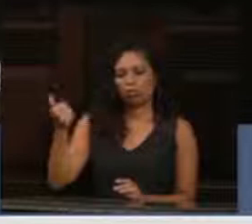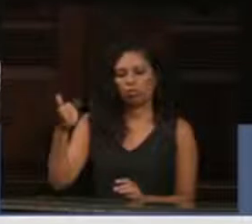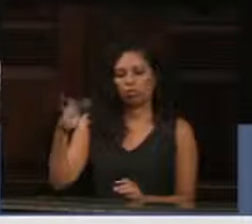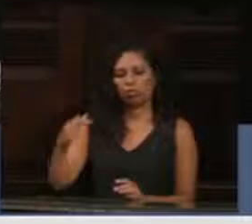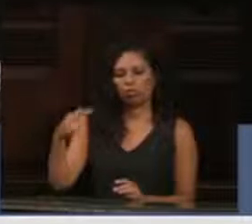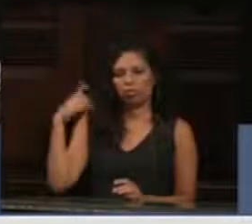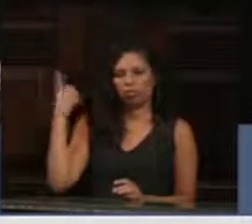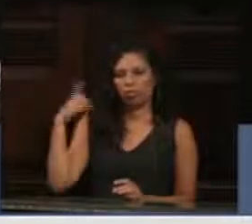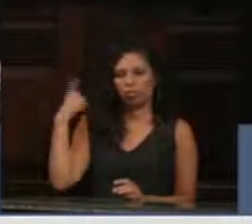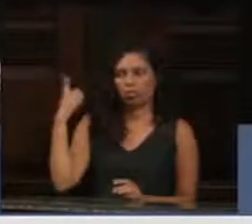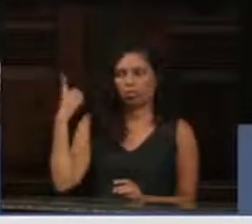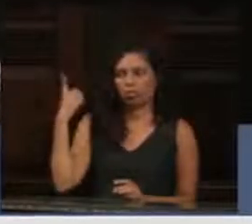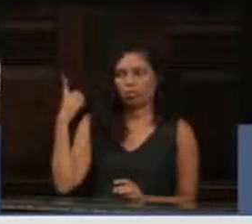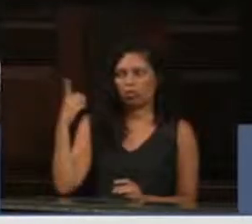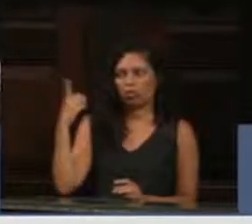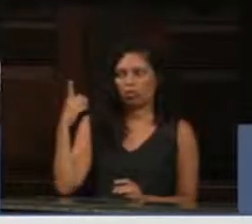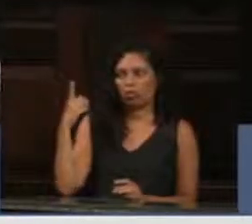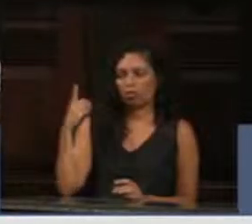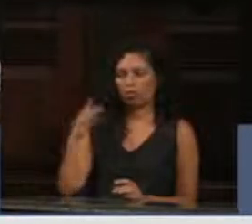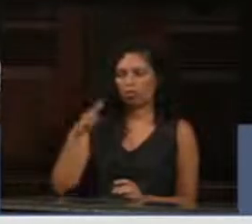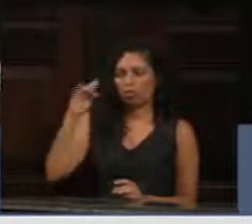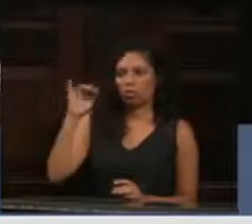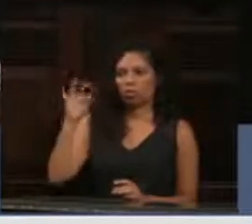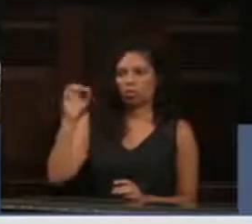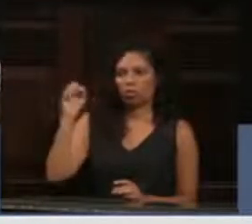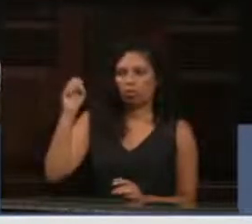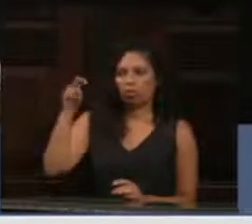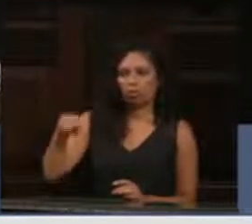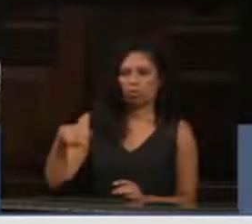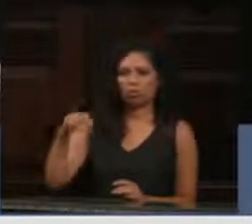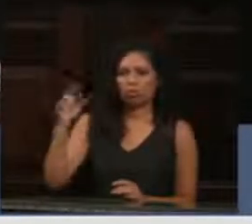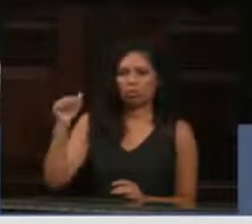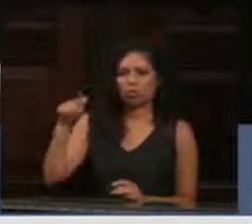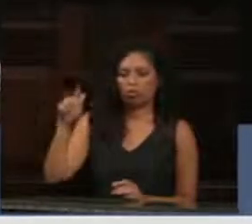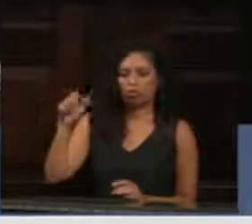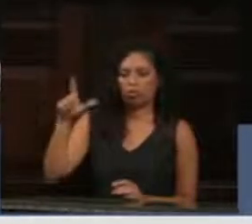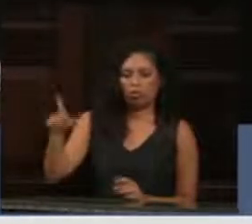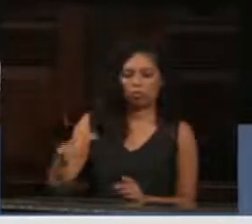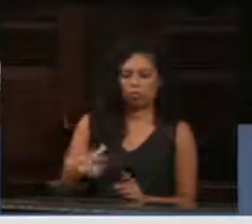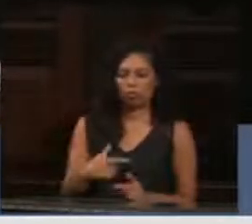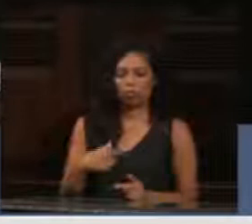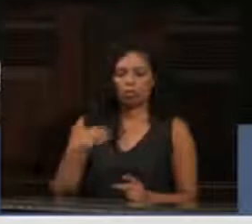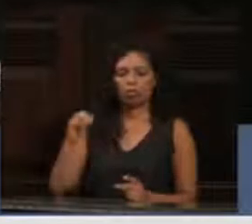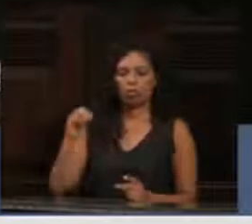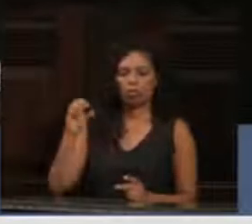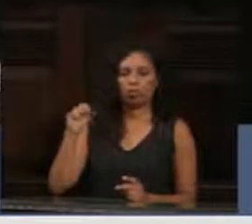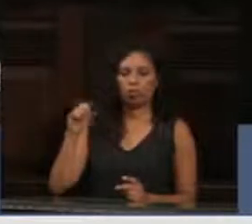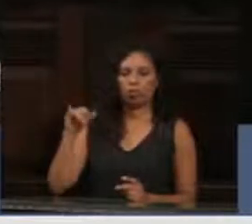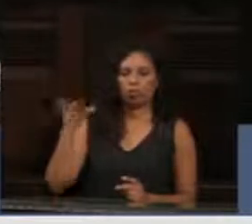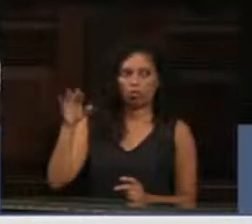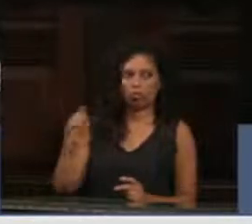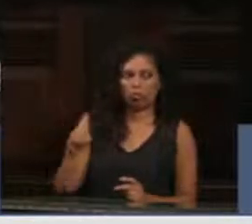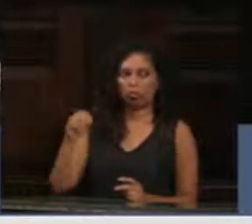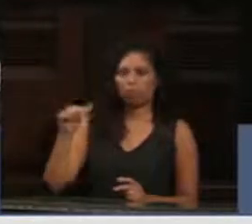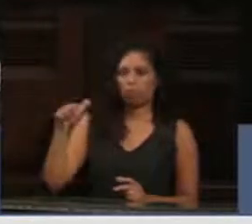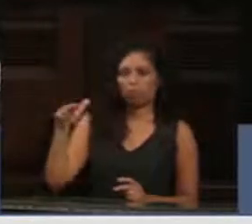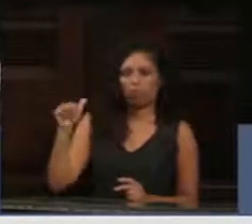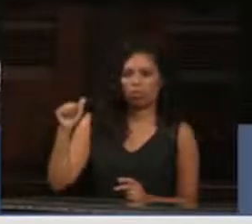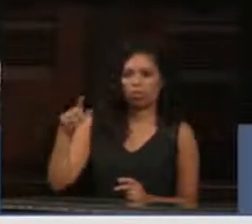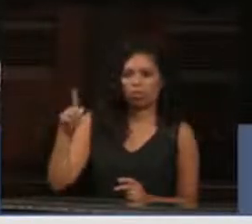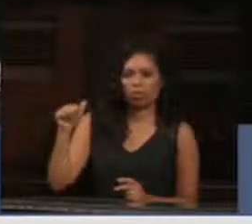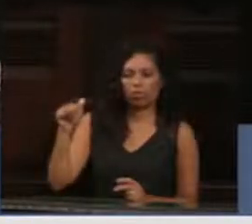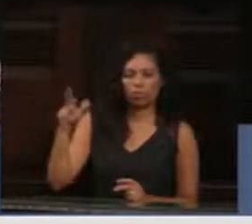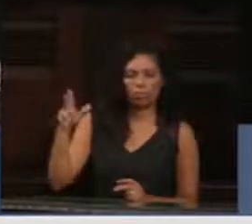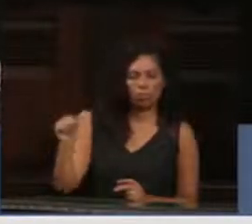559/2017, de autoria do deputado Milton Rangel, Paulo Ramos, Carlos Osório, Ana Paula